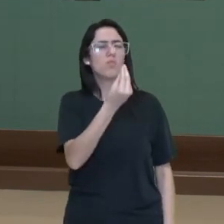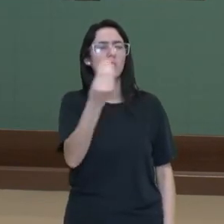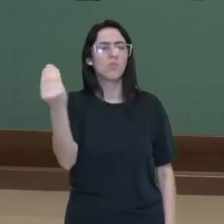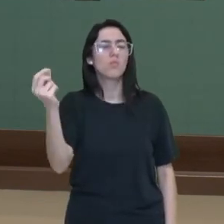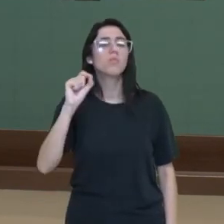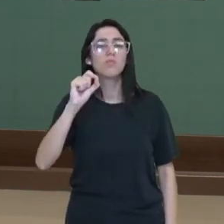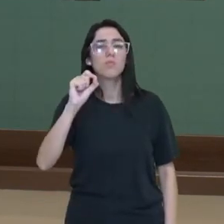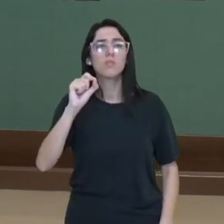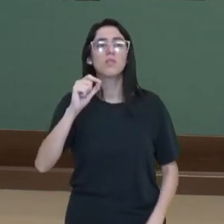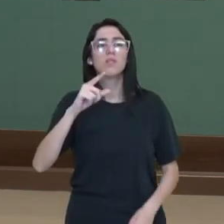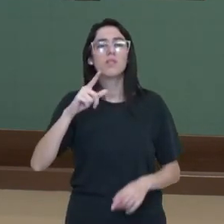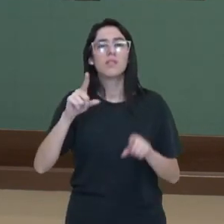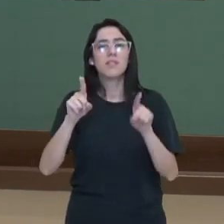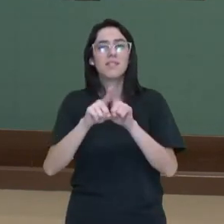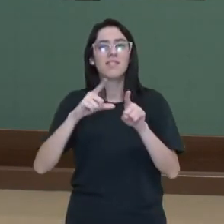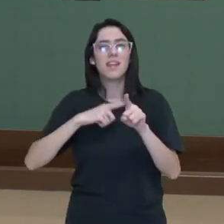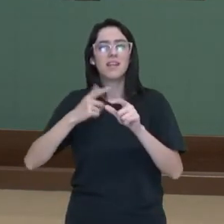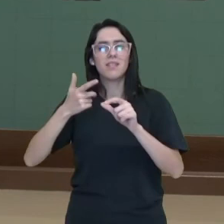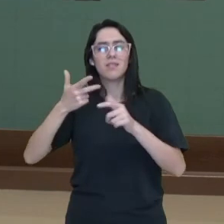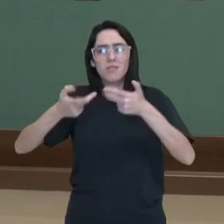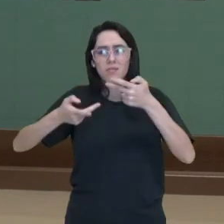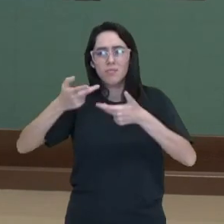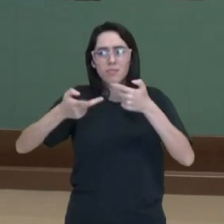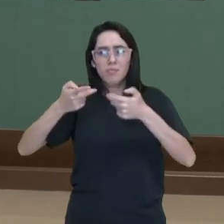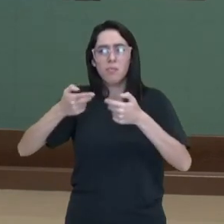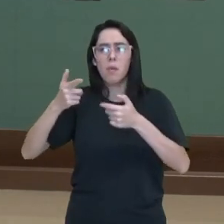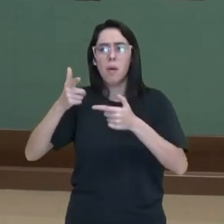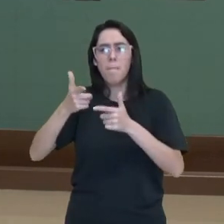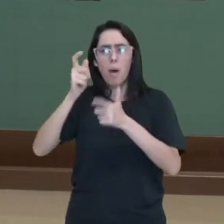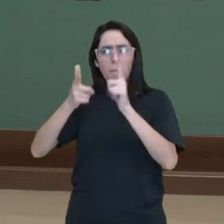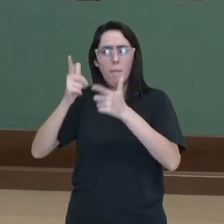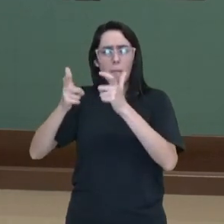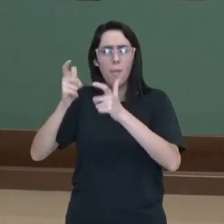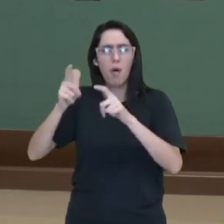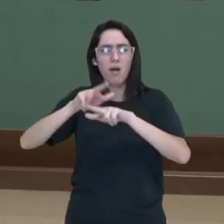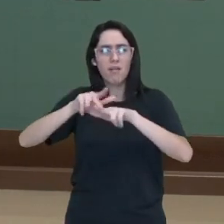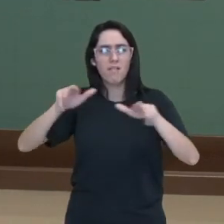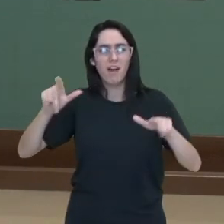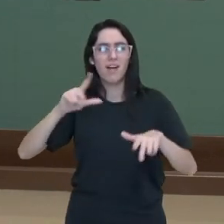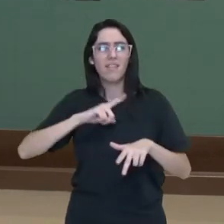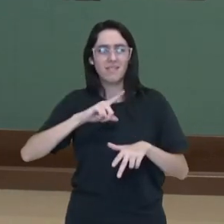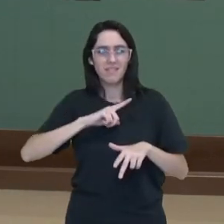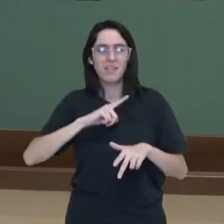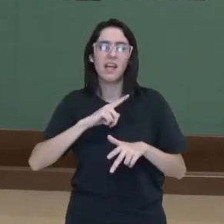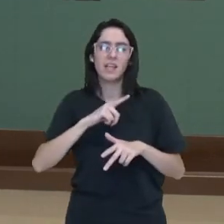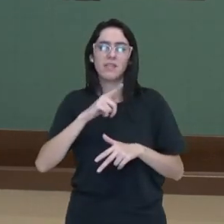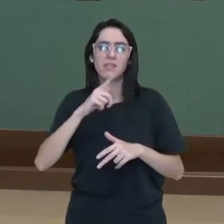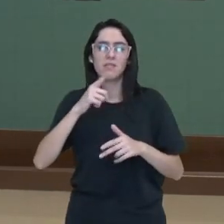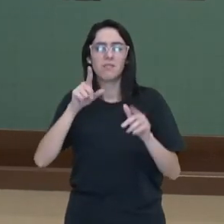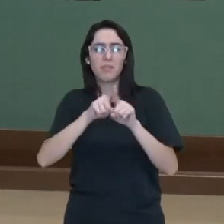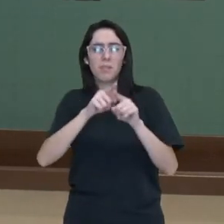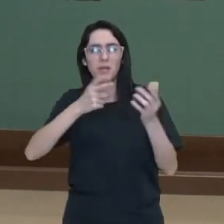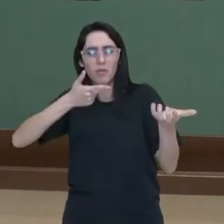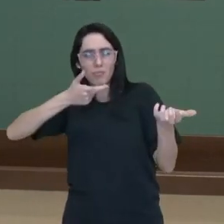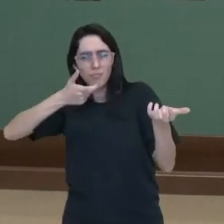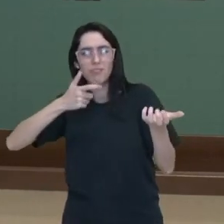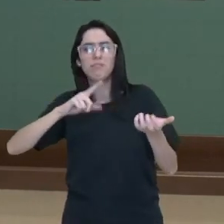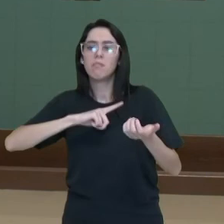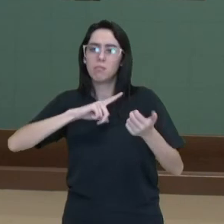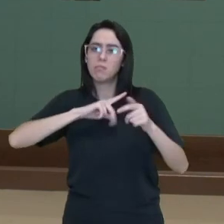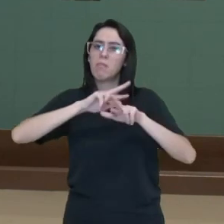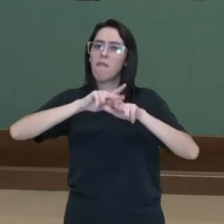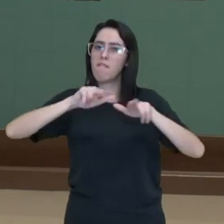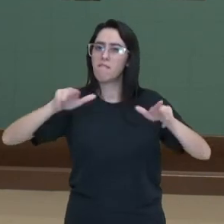jogos eletrônicos de tiro. Também são um exemplo aí de brincadeiras de precisão. Viu só, pessoal,